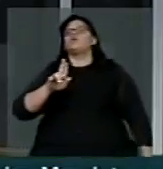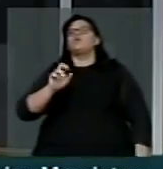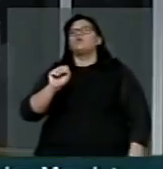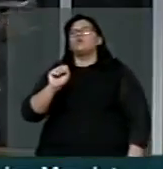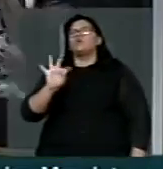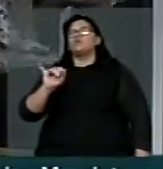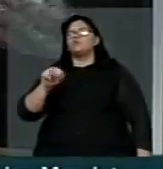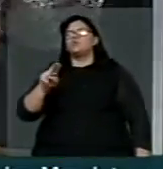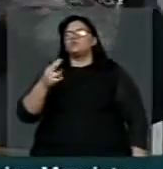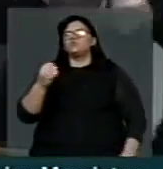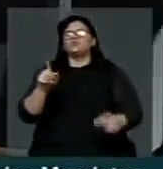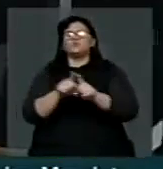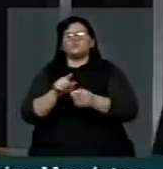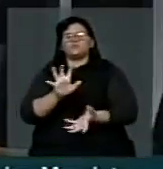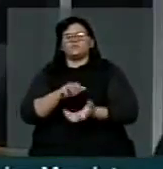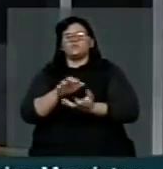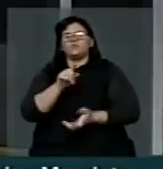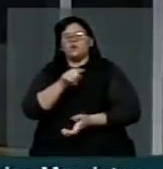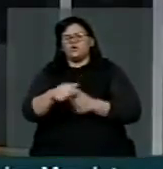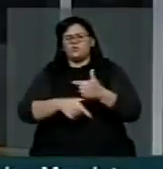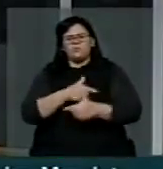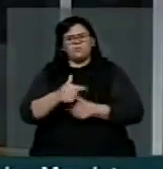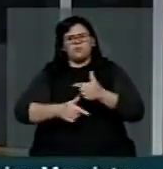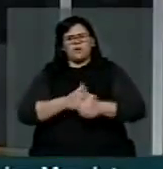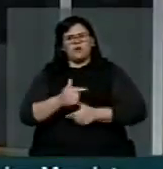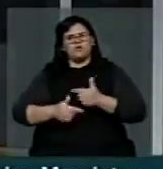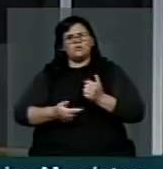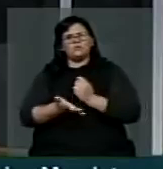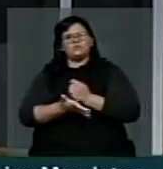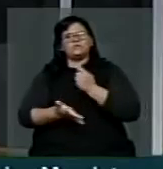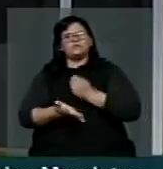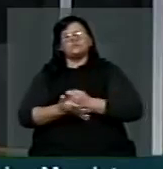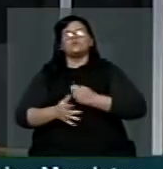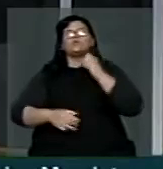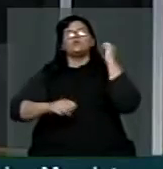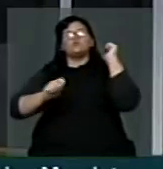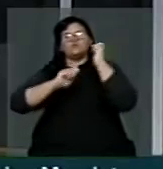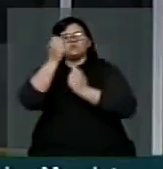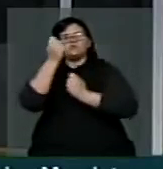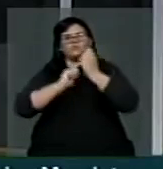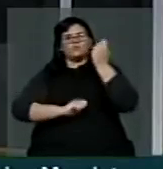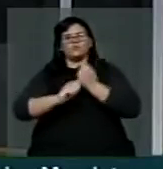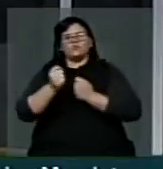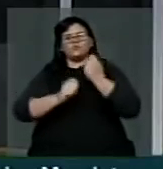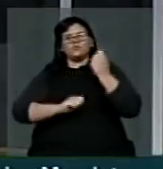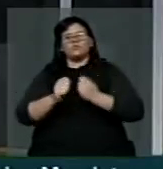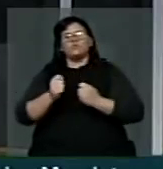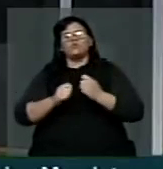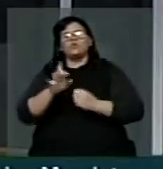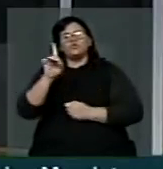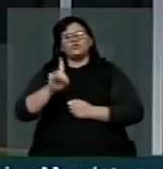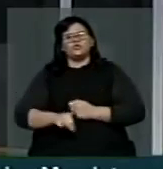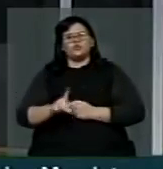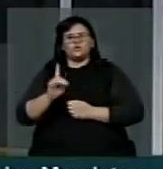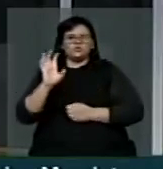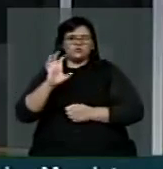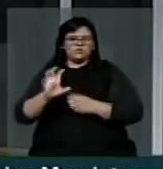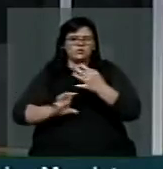também pernambucano, operário, que combatia o latifúndio e defendia o direito à greve,